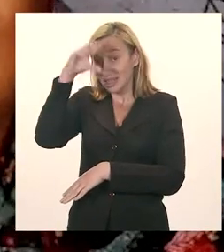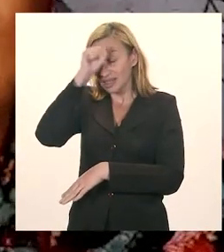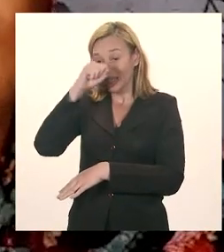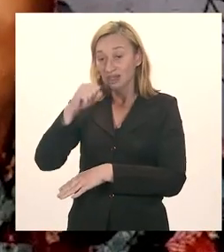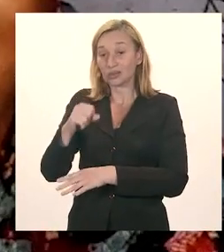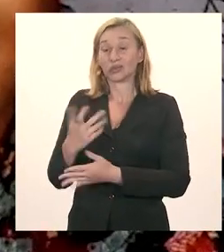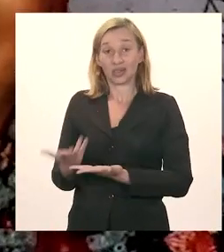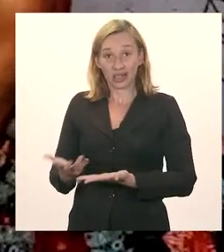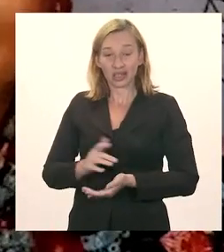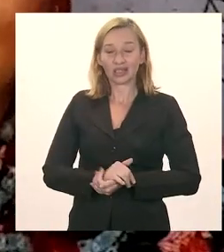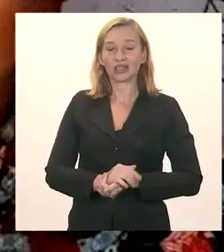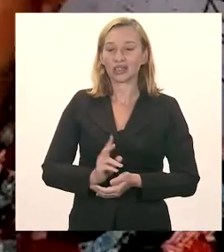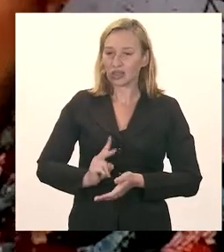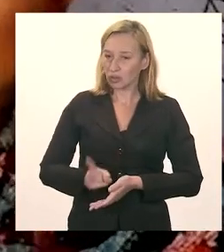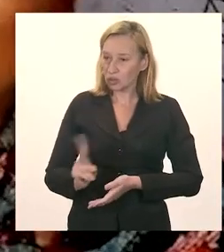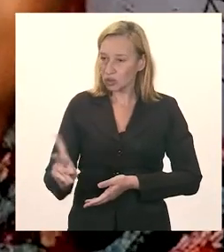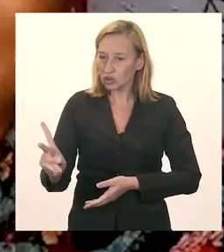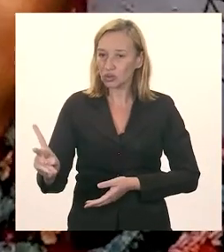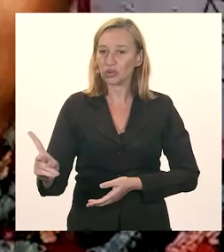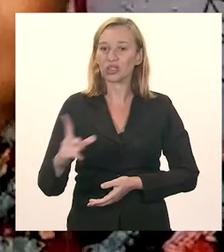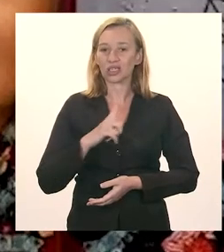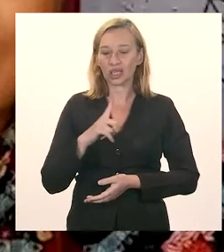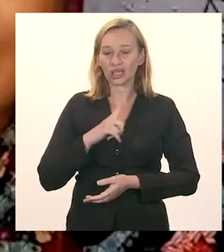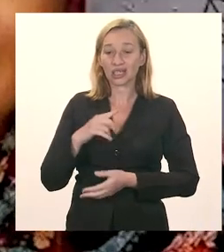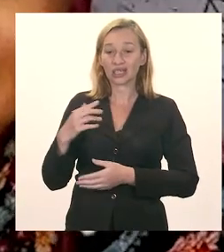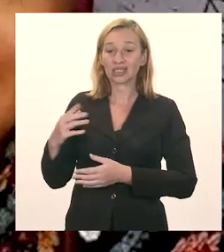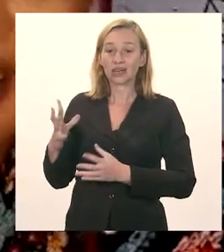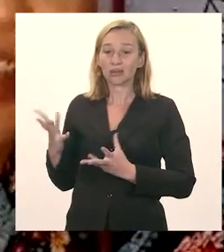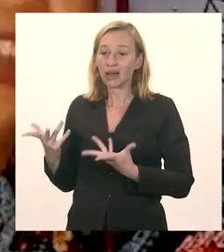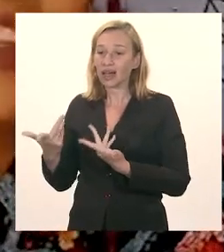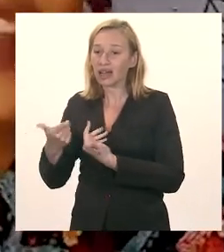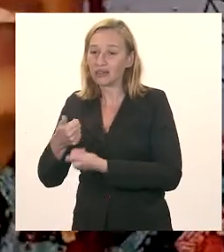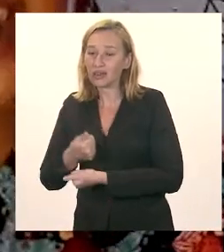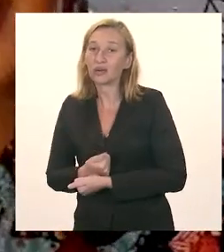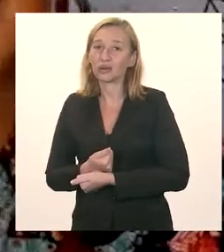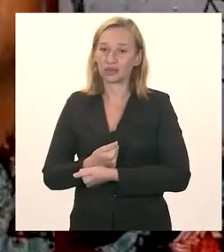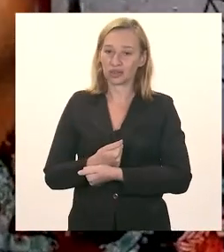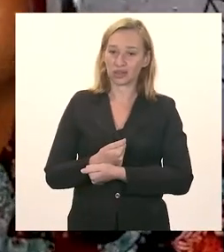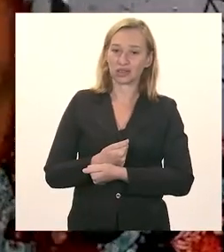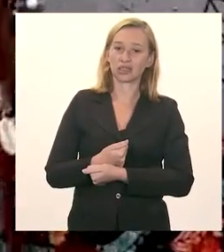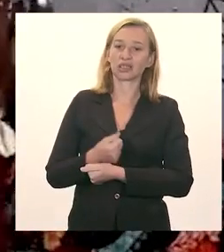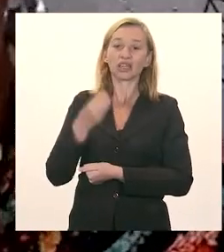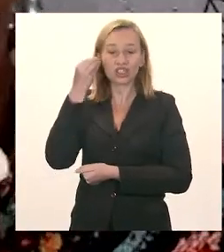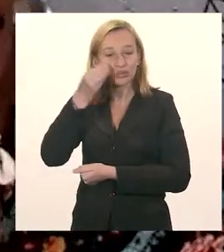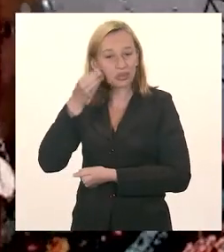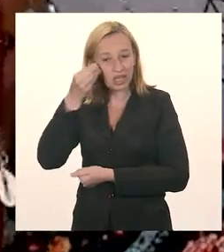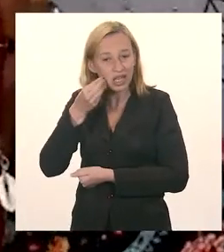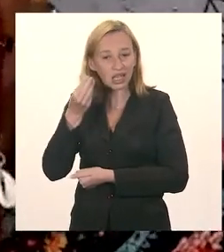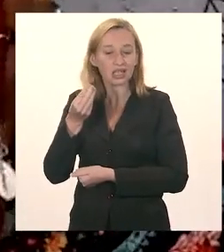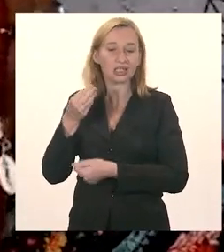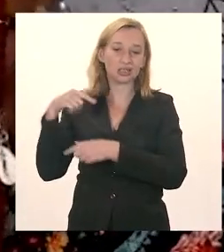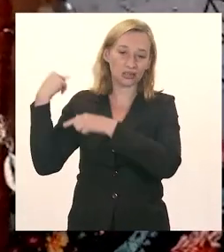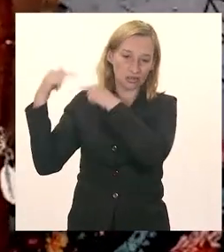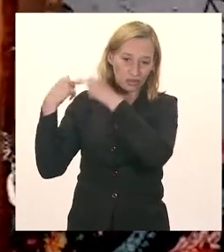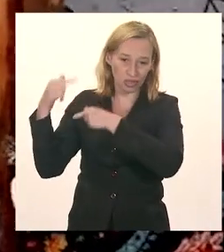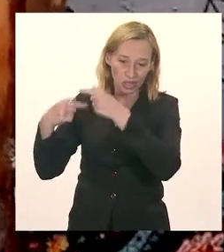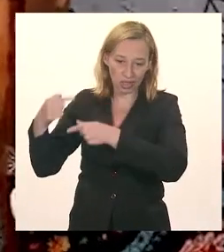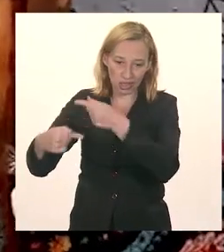que a gente continue tendo essa riqueza, esse legado, que é a nossa cultura popular.